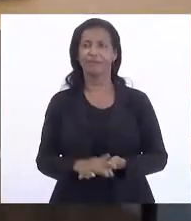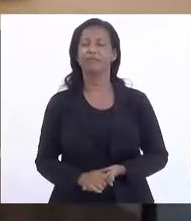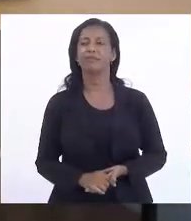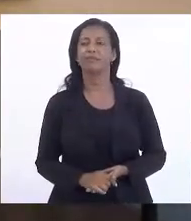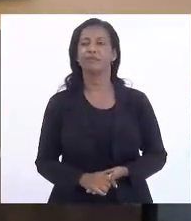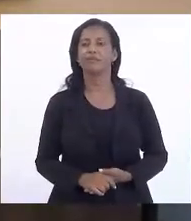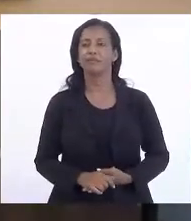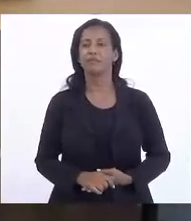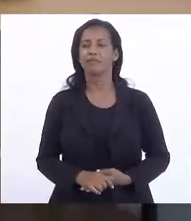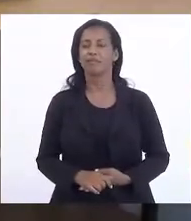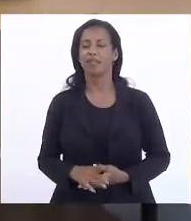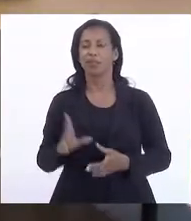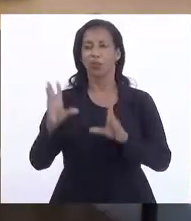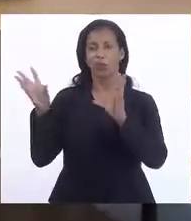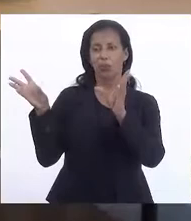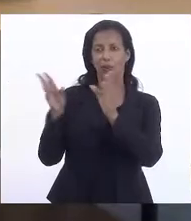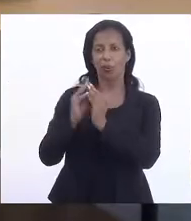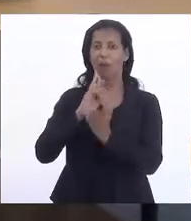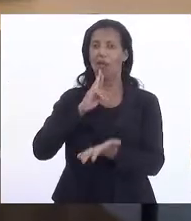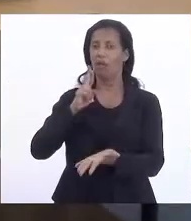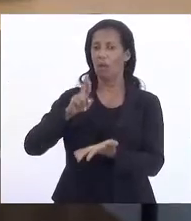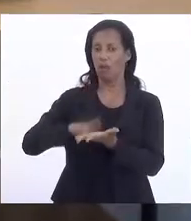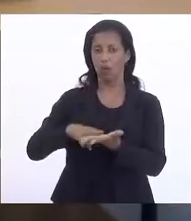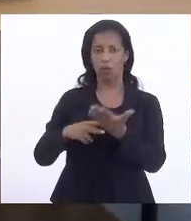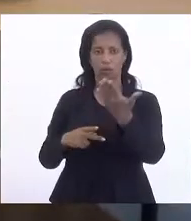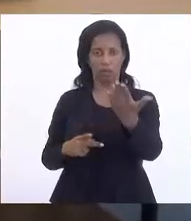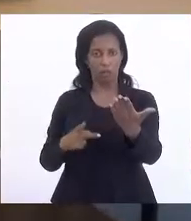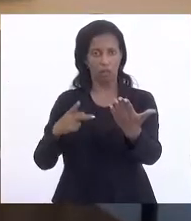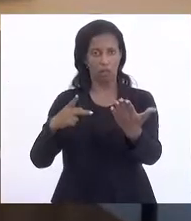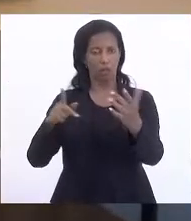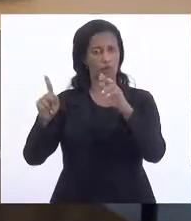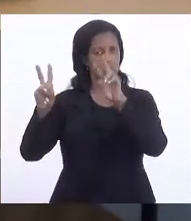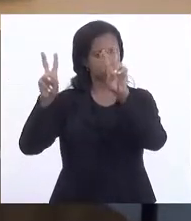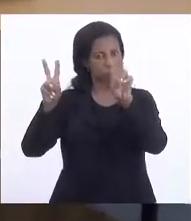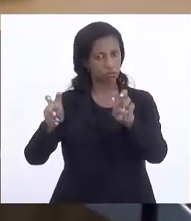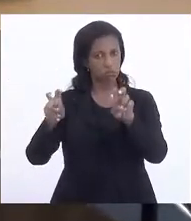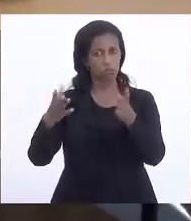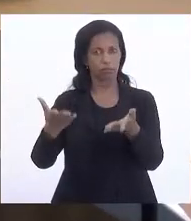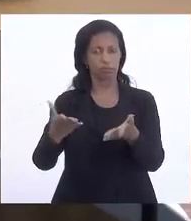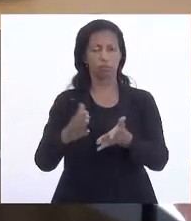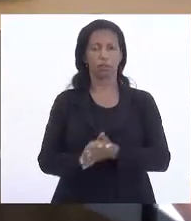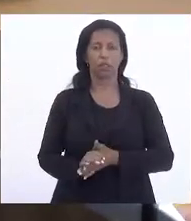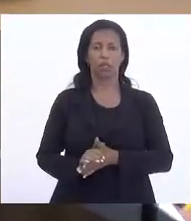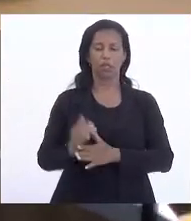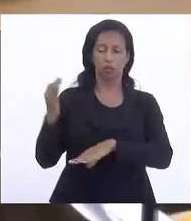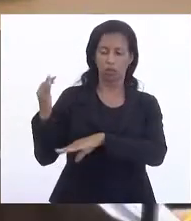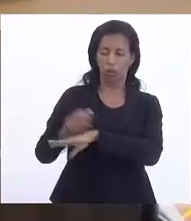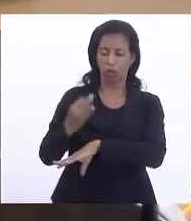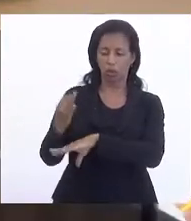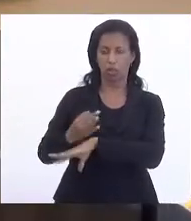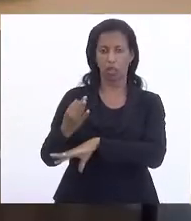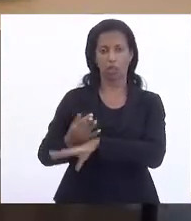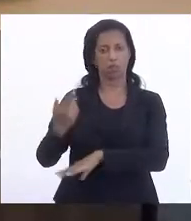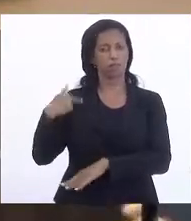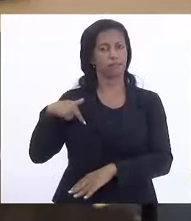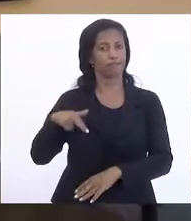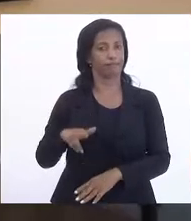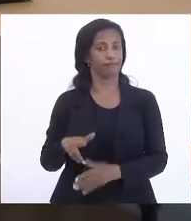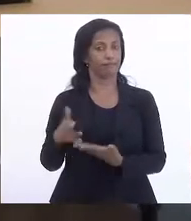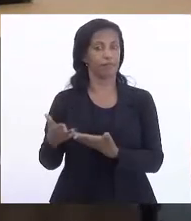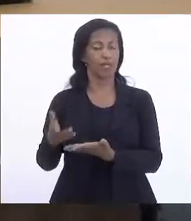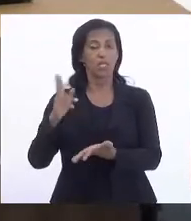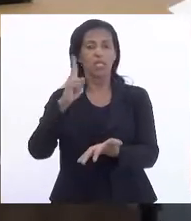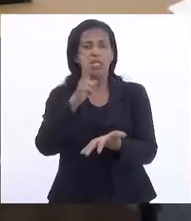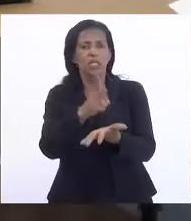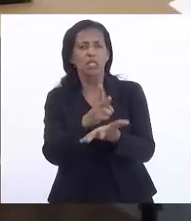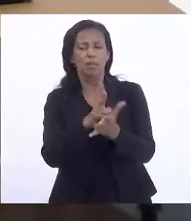queria fazer um breve reconhecimento à Vossa Excelência nesse tema da intolerância religiosa, que sempre,